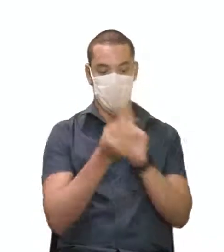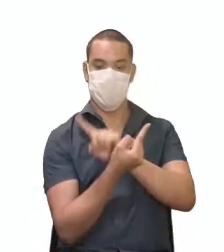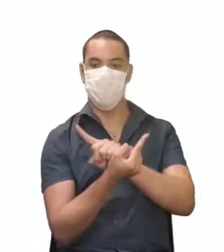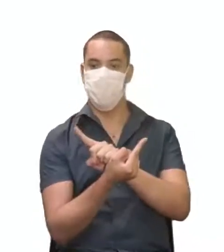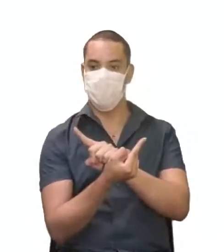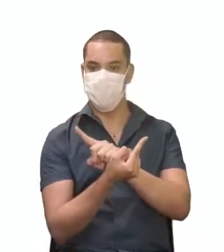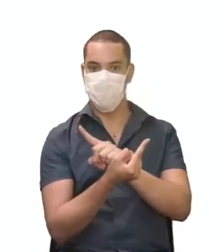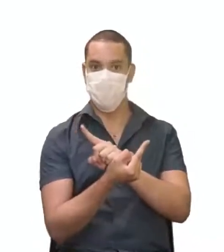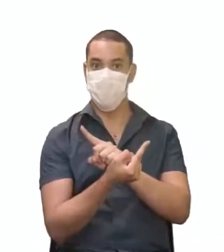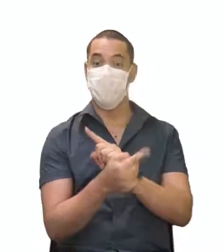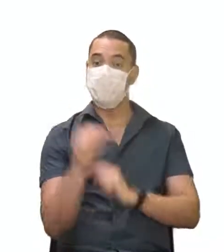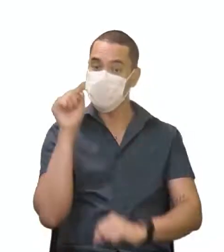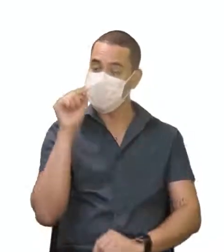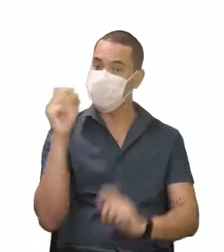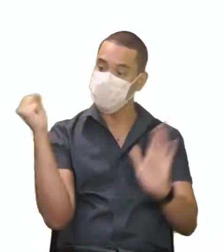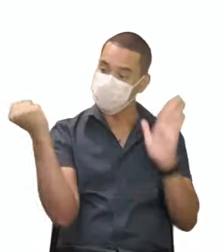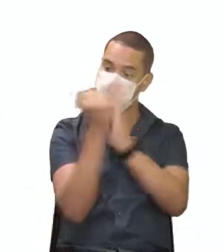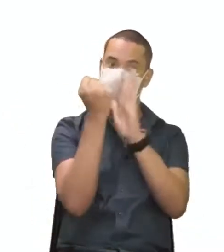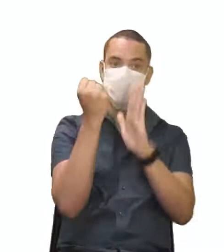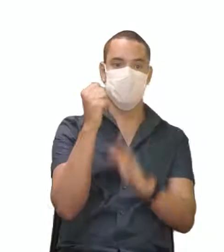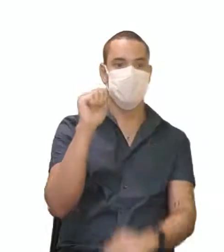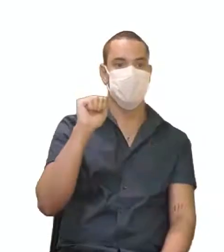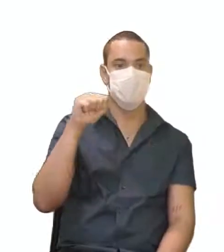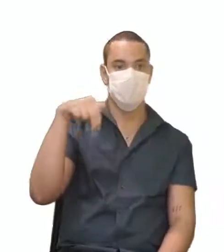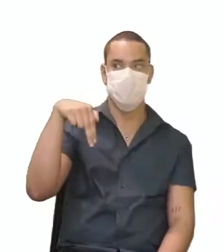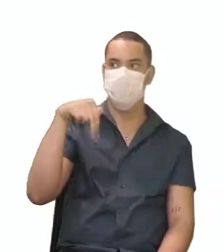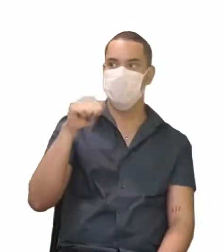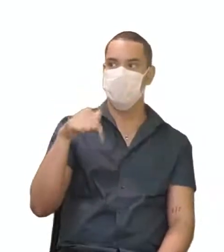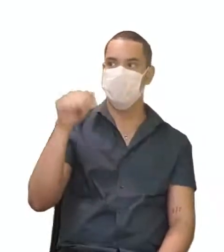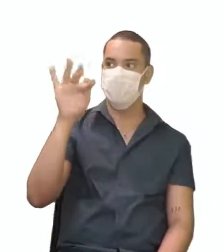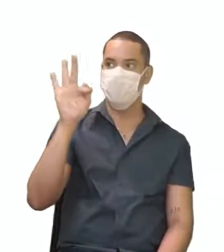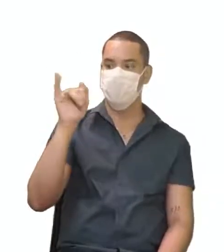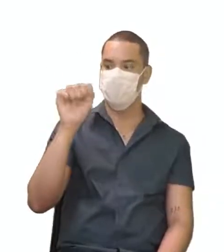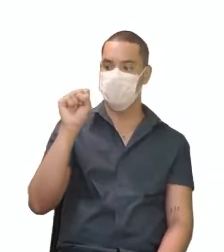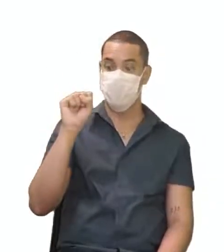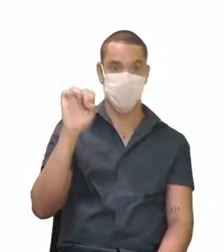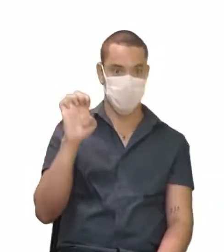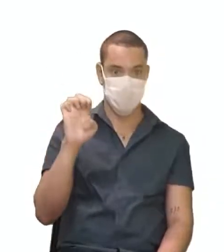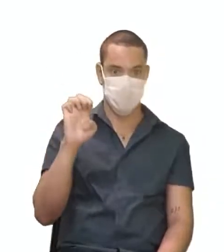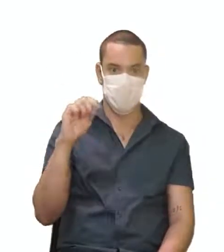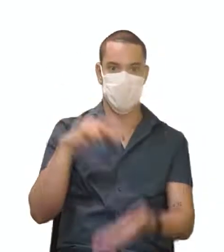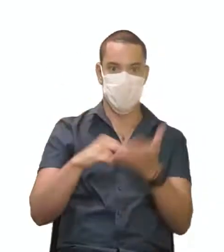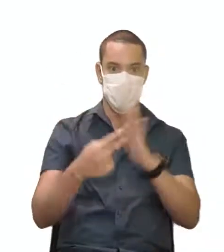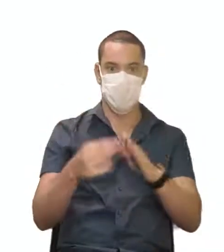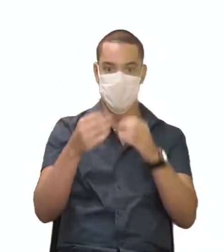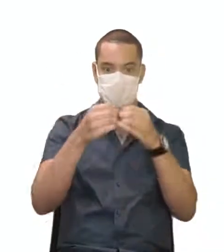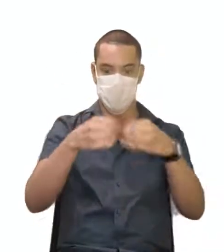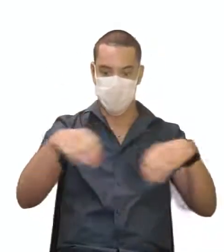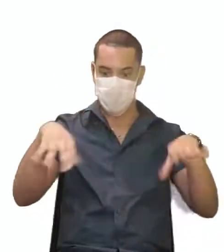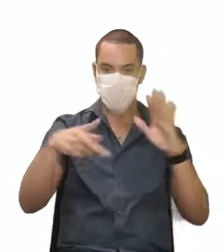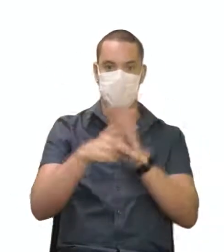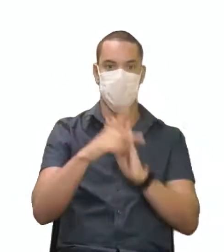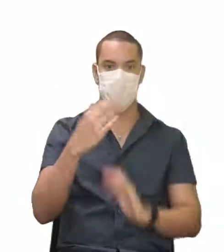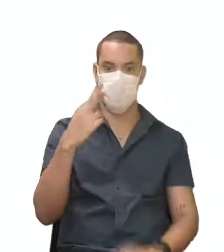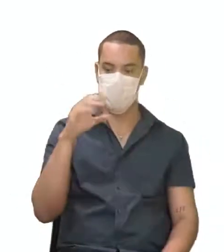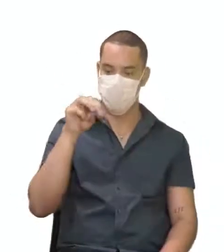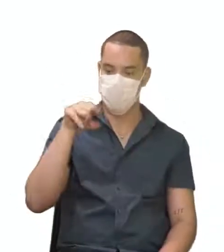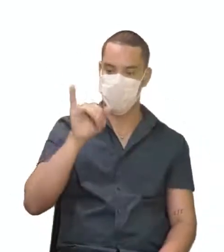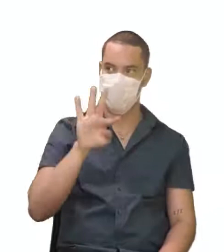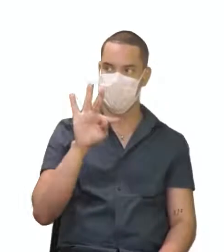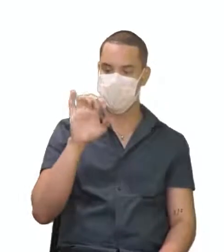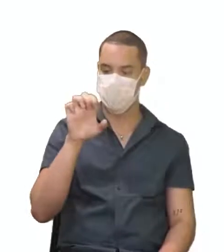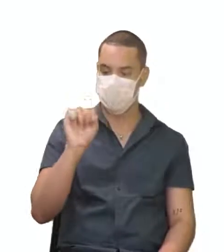opostos. Isso marca a anáfase da mitose, separação das cromátides